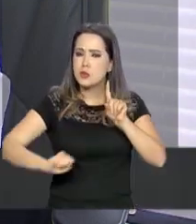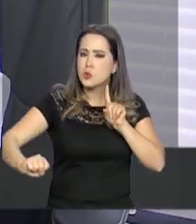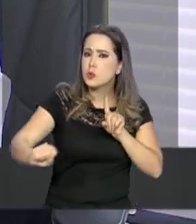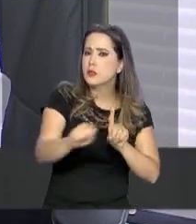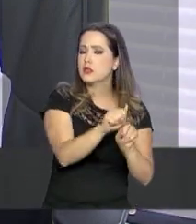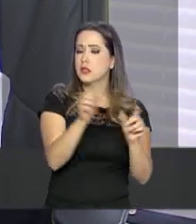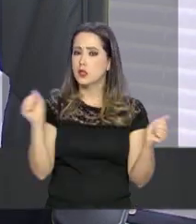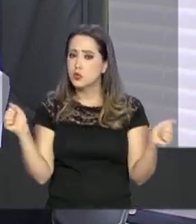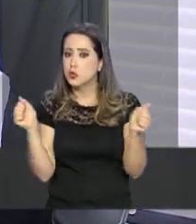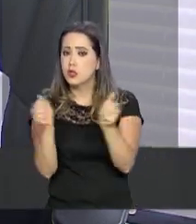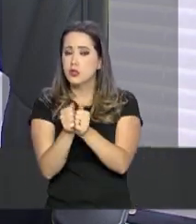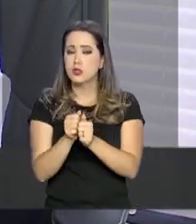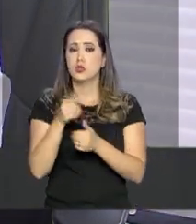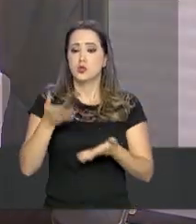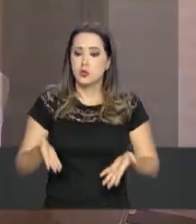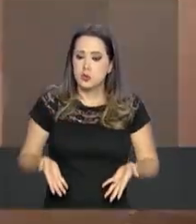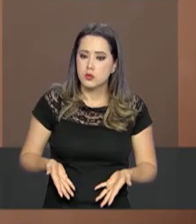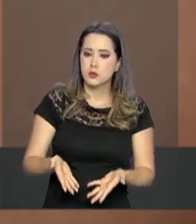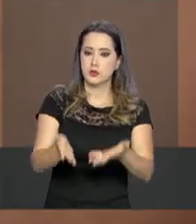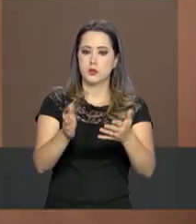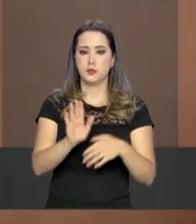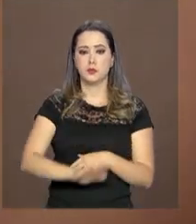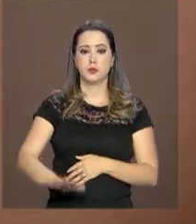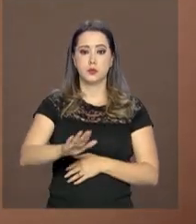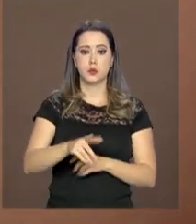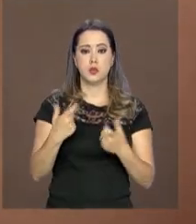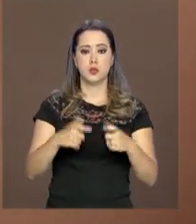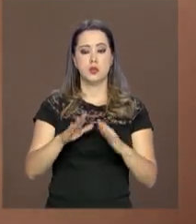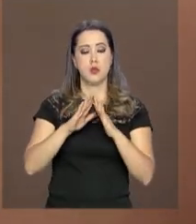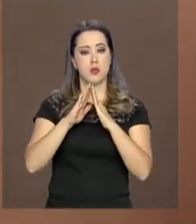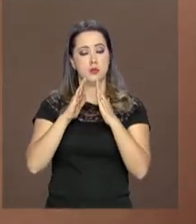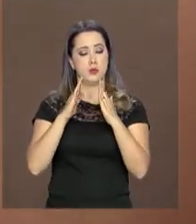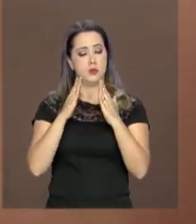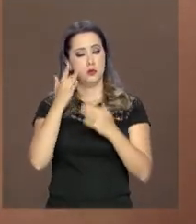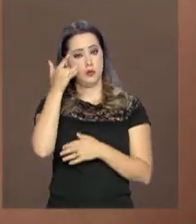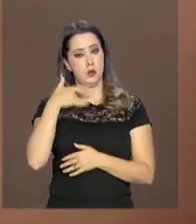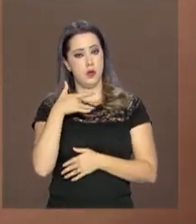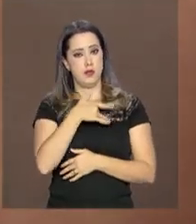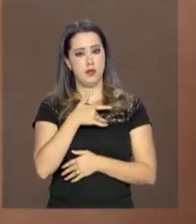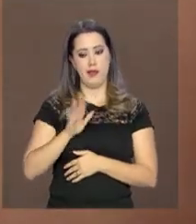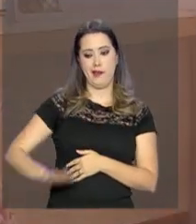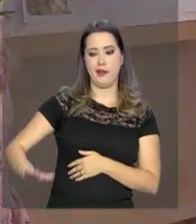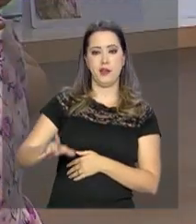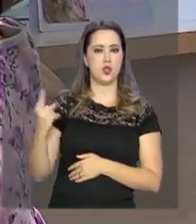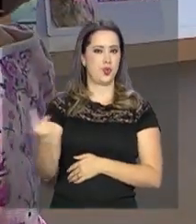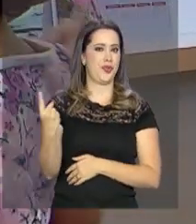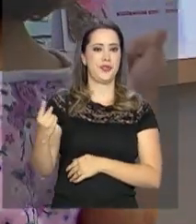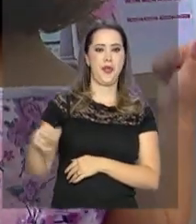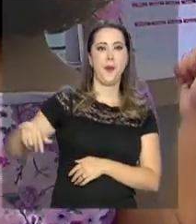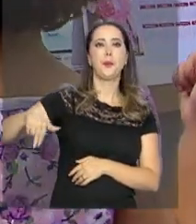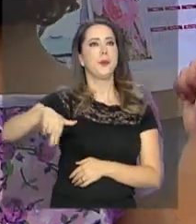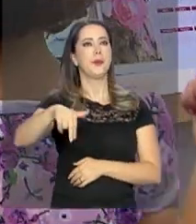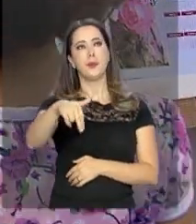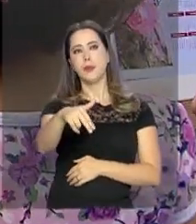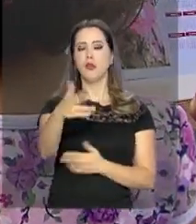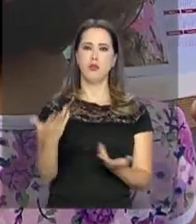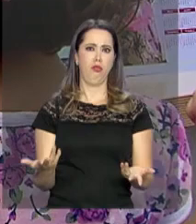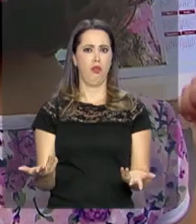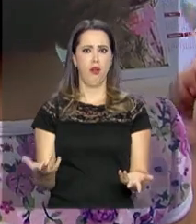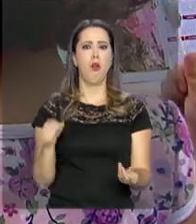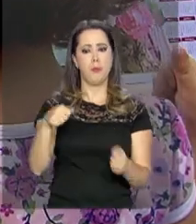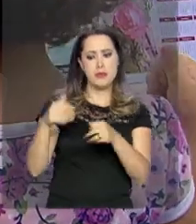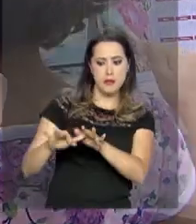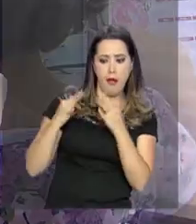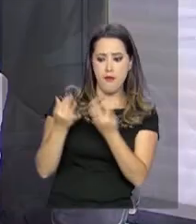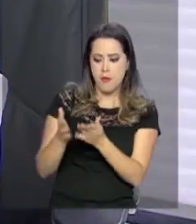que levem as crianças nesses postos de vacinação. A criança é pequena, ela não vai sozinha. Então, ela precisa que as famílias